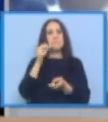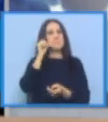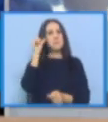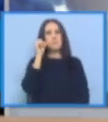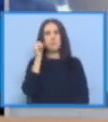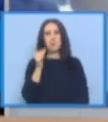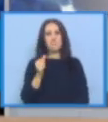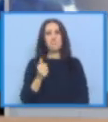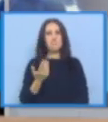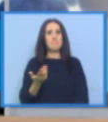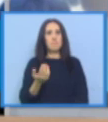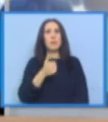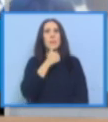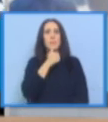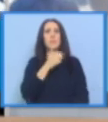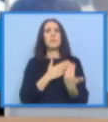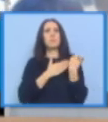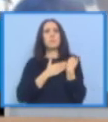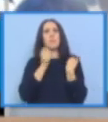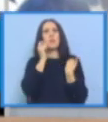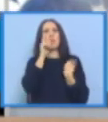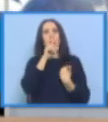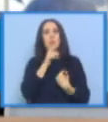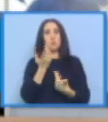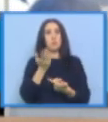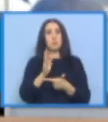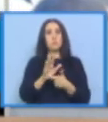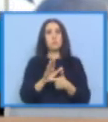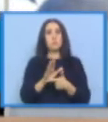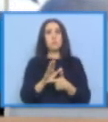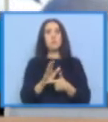termos de quem é o responsável e, nomeadamente,